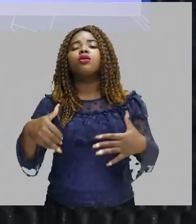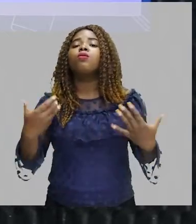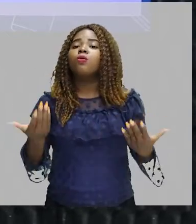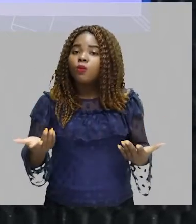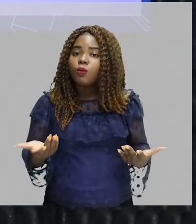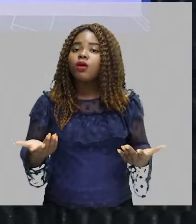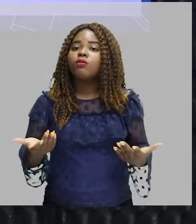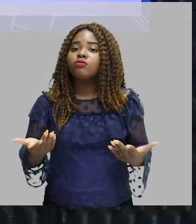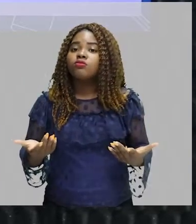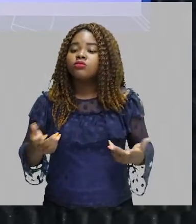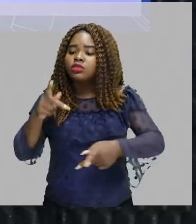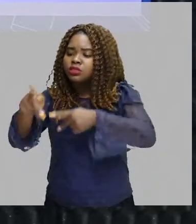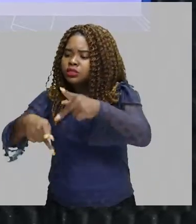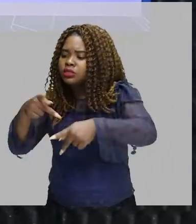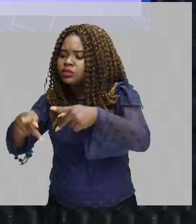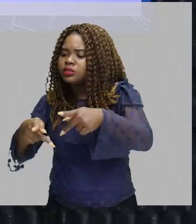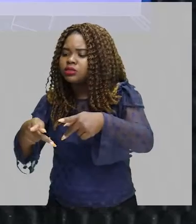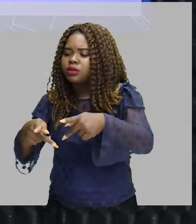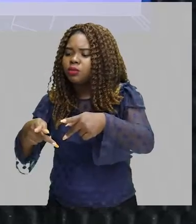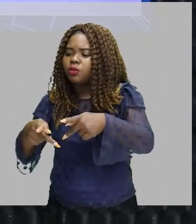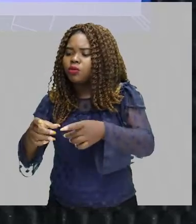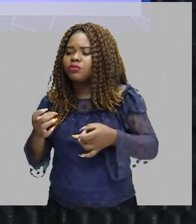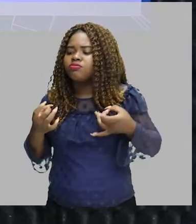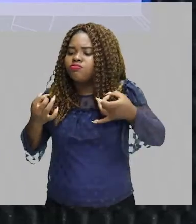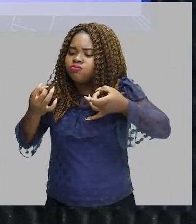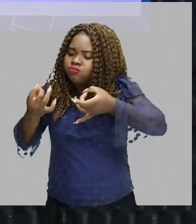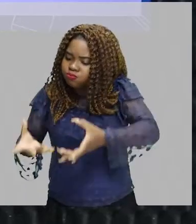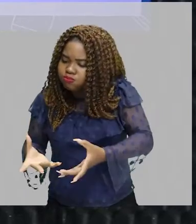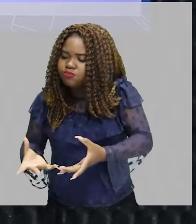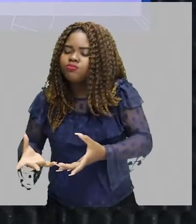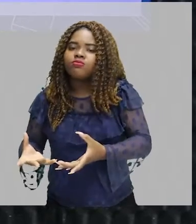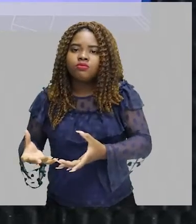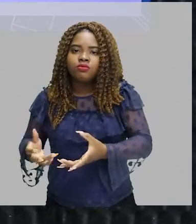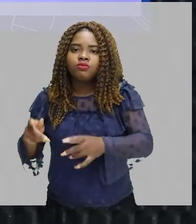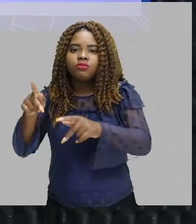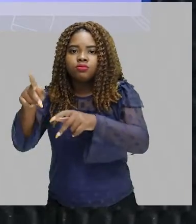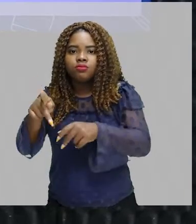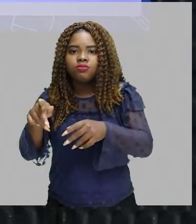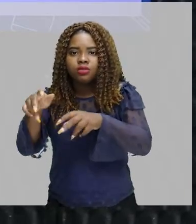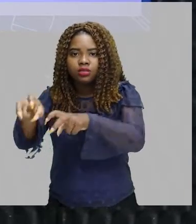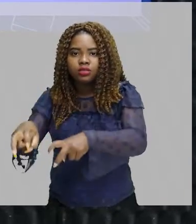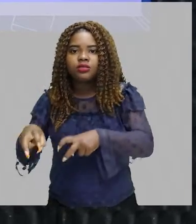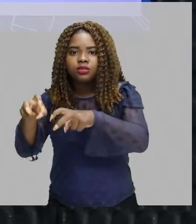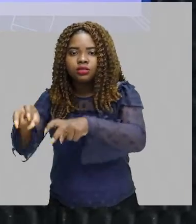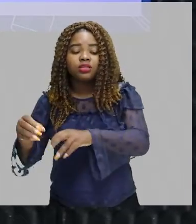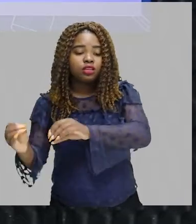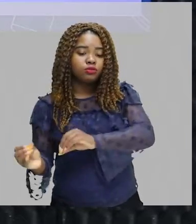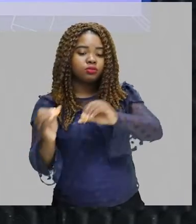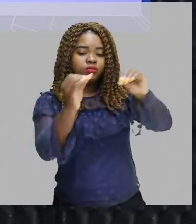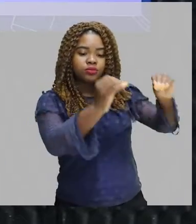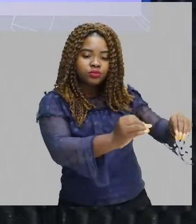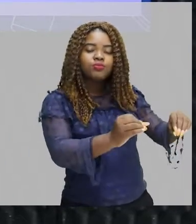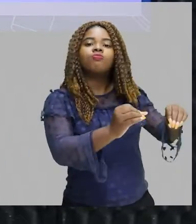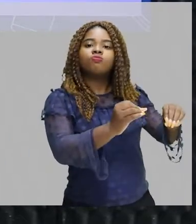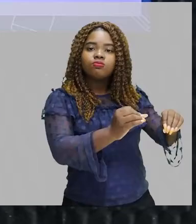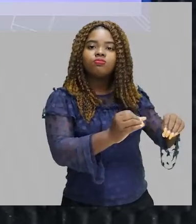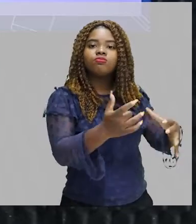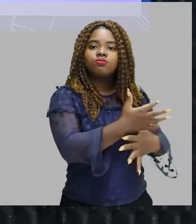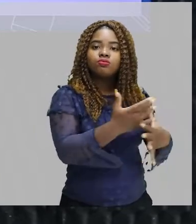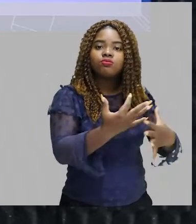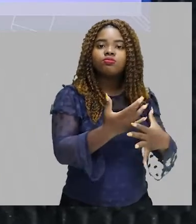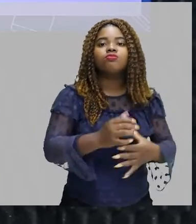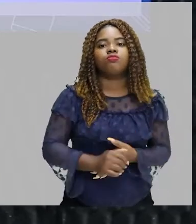essa população a migrar do espaço rural para o espaço urbano? A palavra-chave, galera, seria a busca por